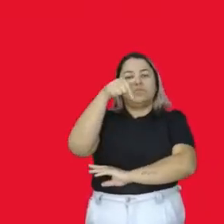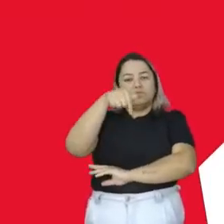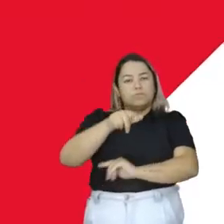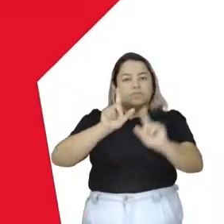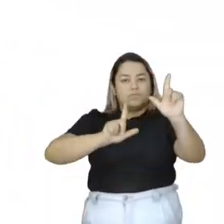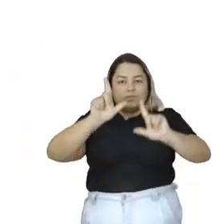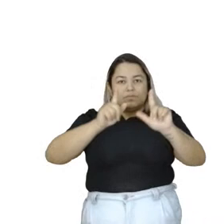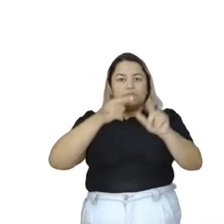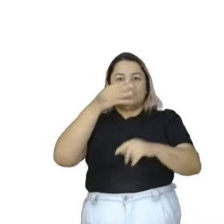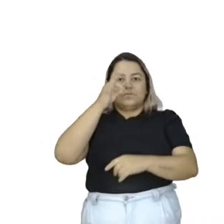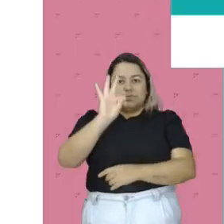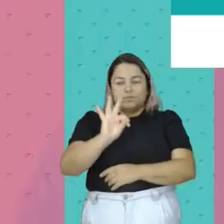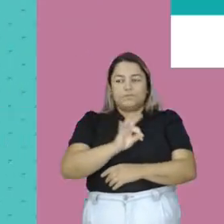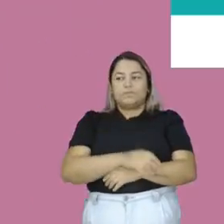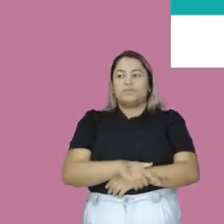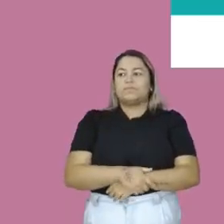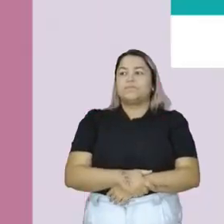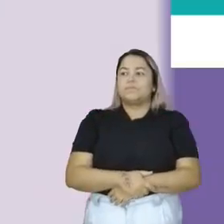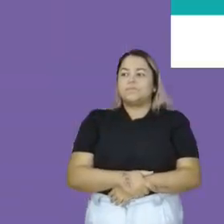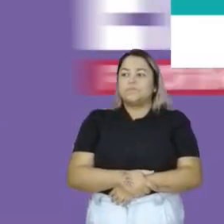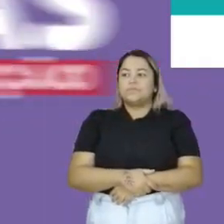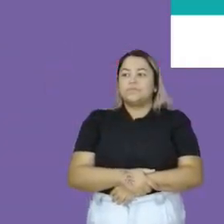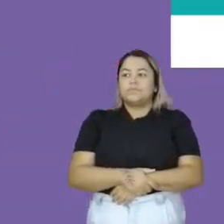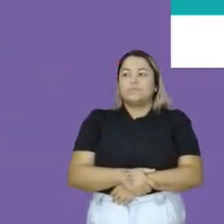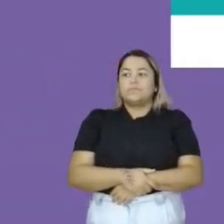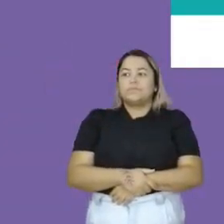na TVPT.